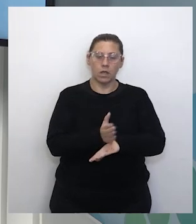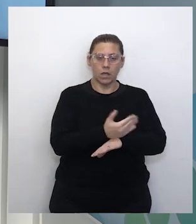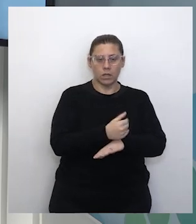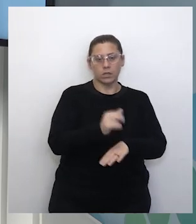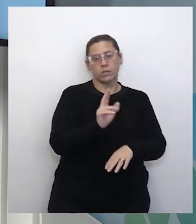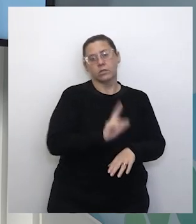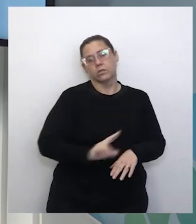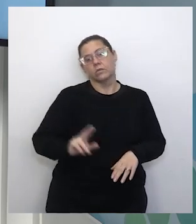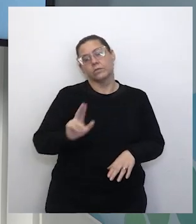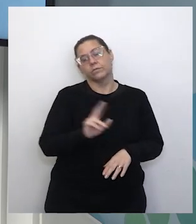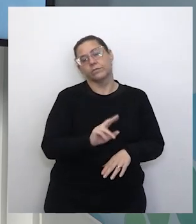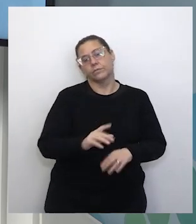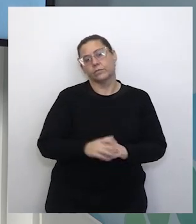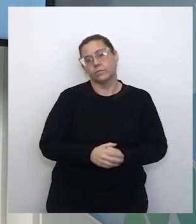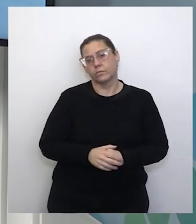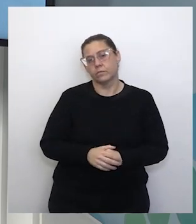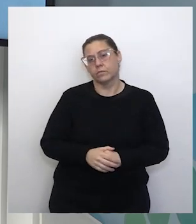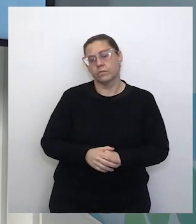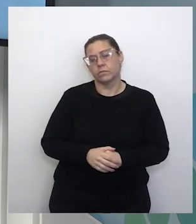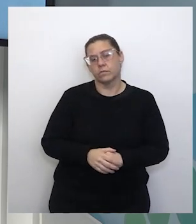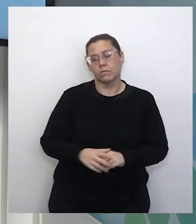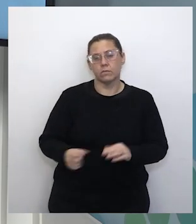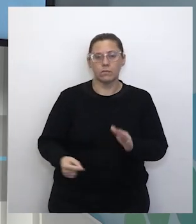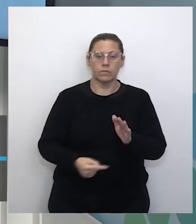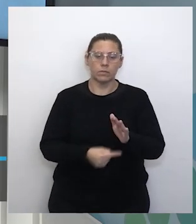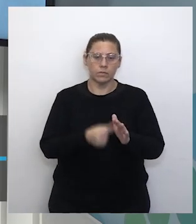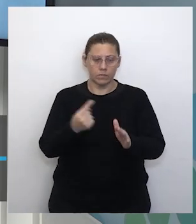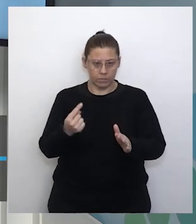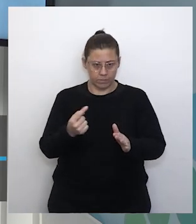Antiguidade Clássica, E nessas primeiras,